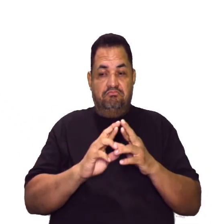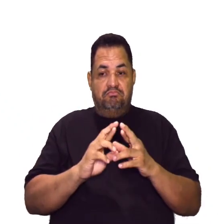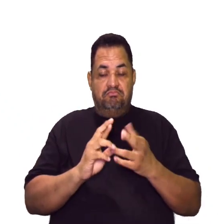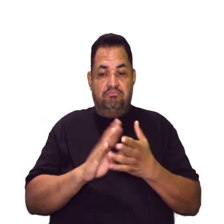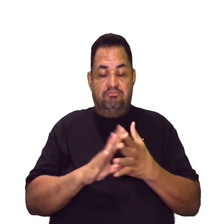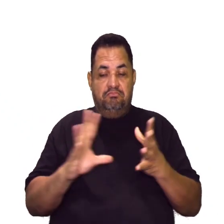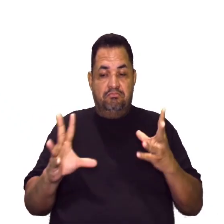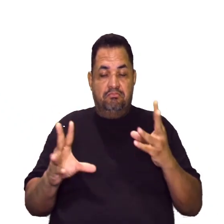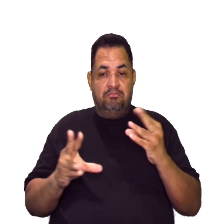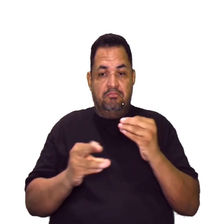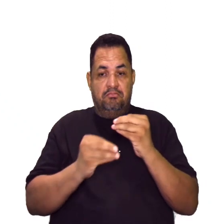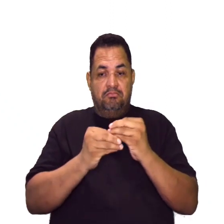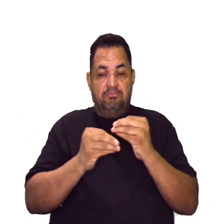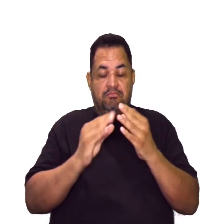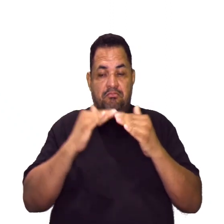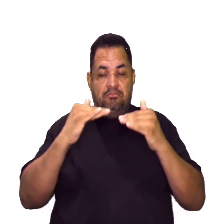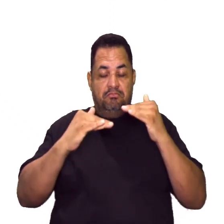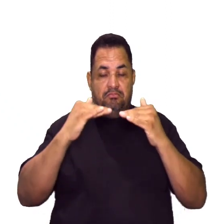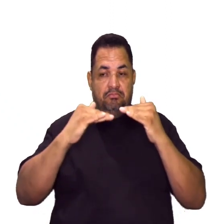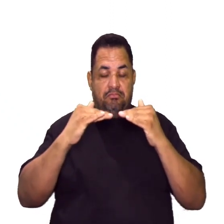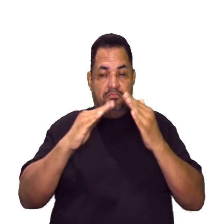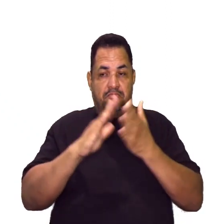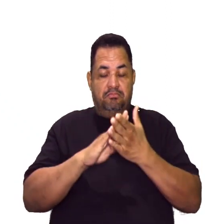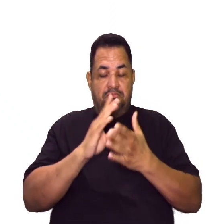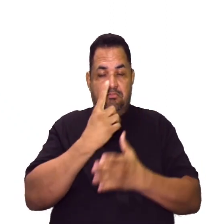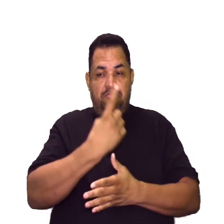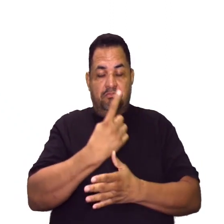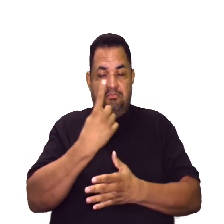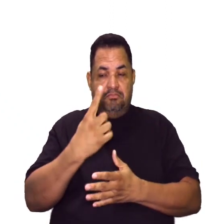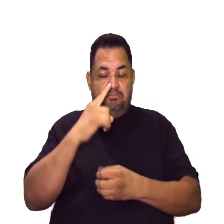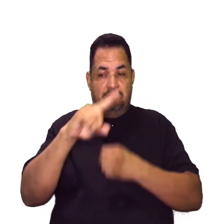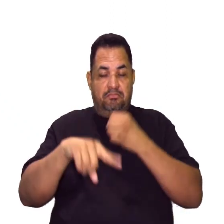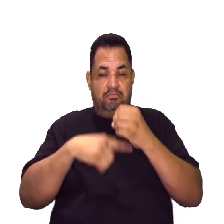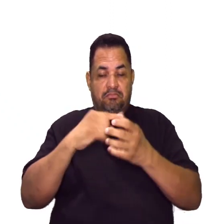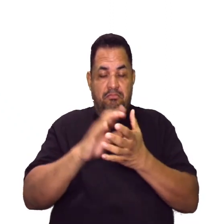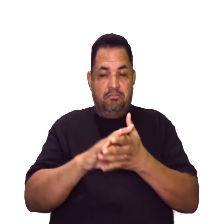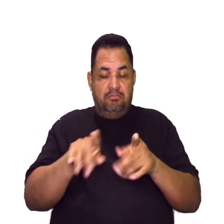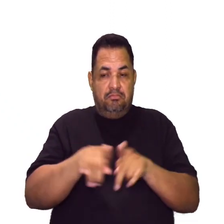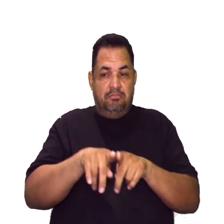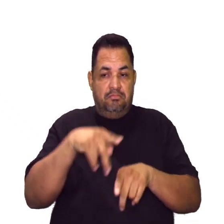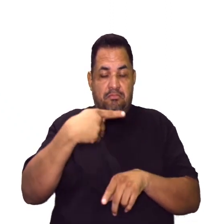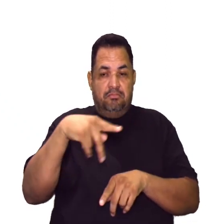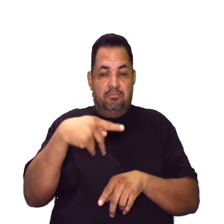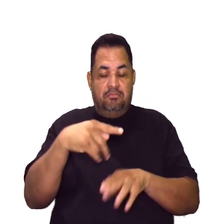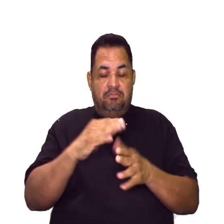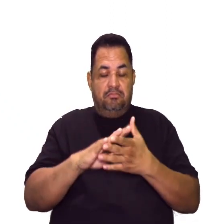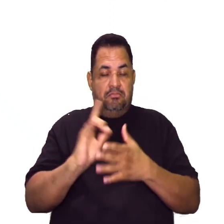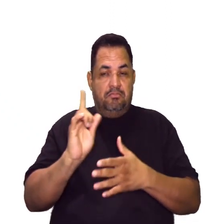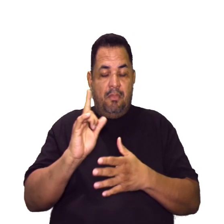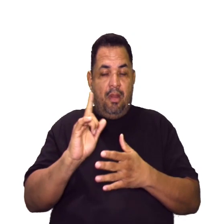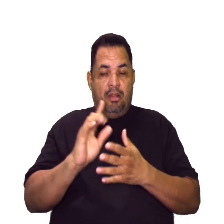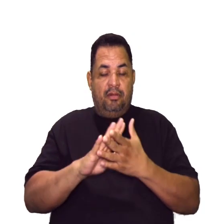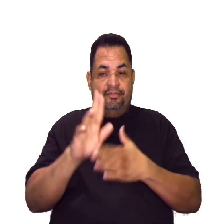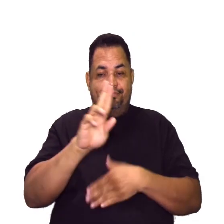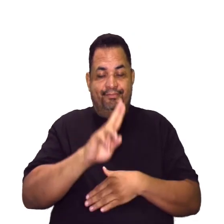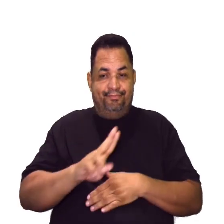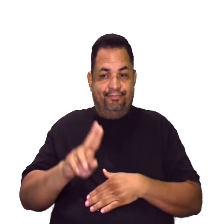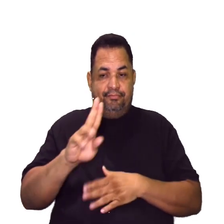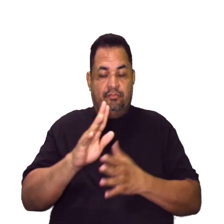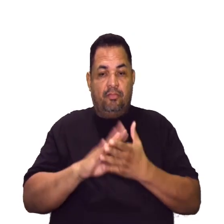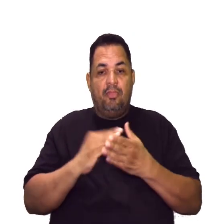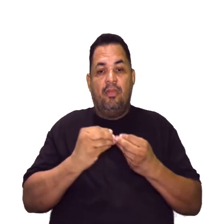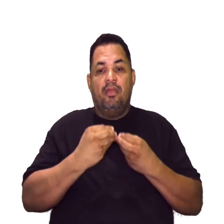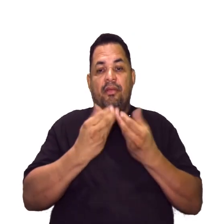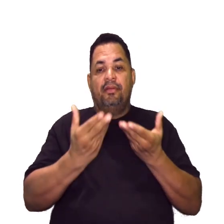para completar a estabilidade de cada átomo. E tem pares de elétrons que não são usados. Eles